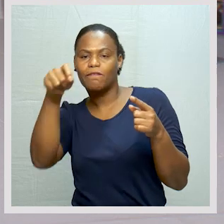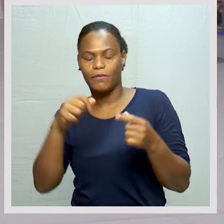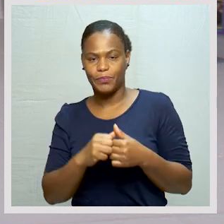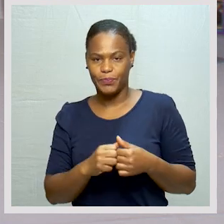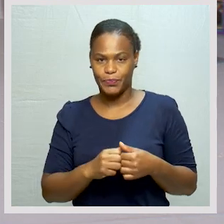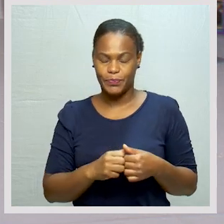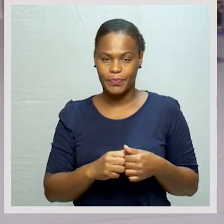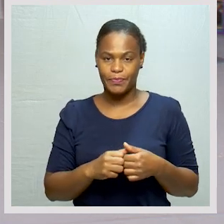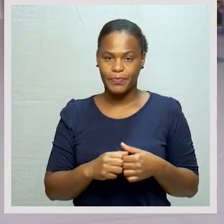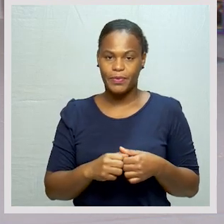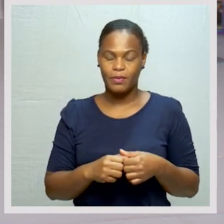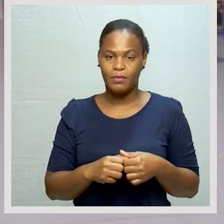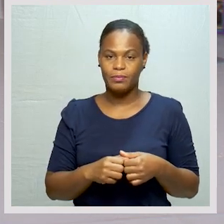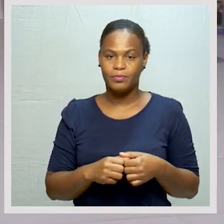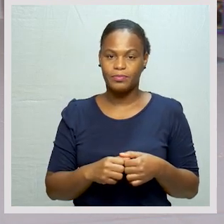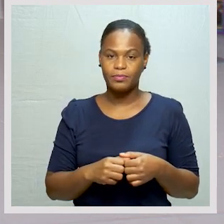O eu